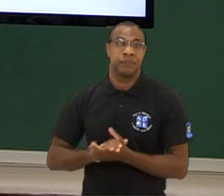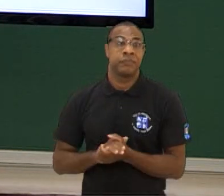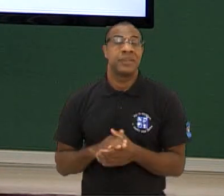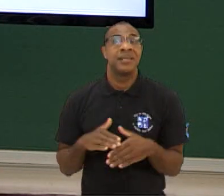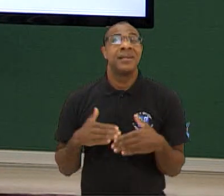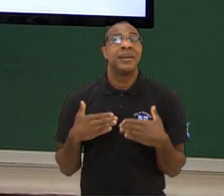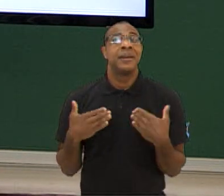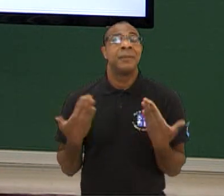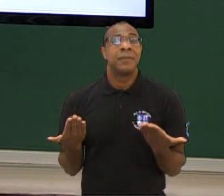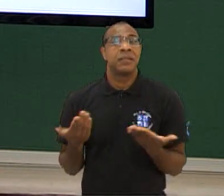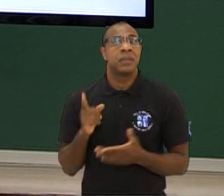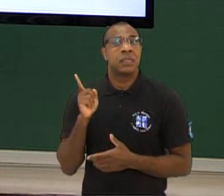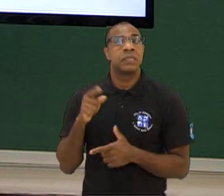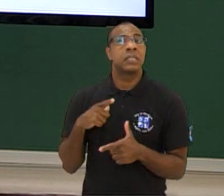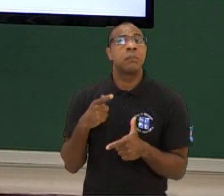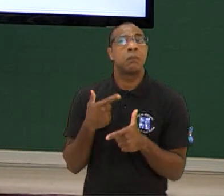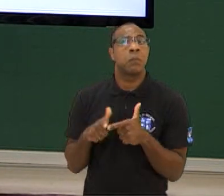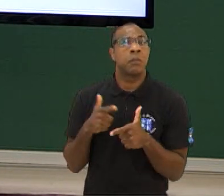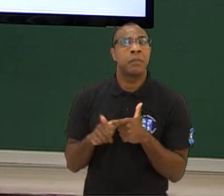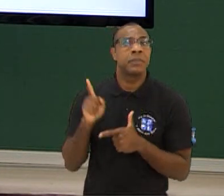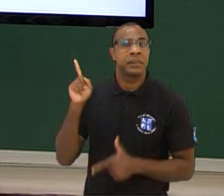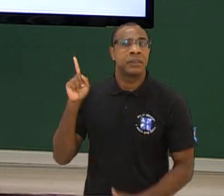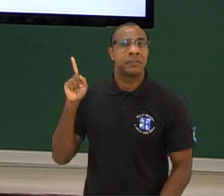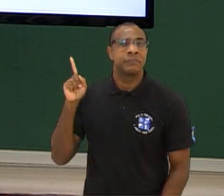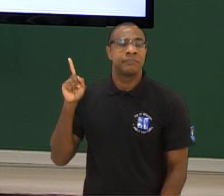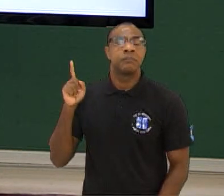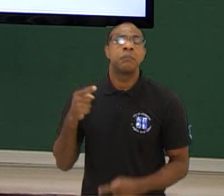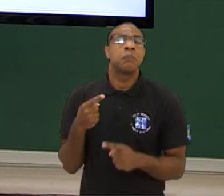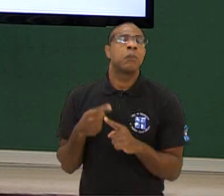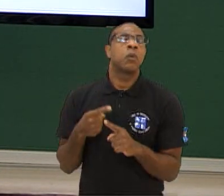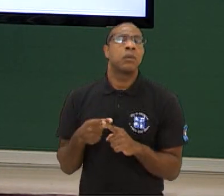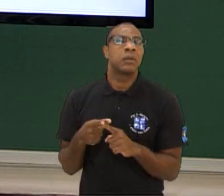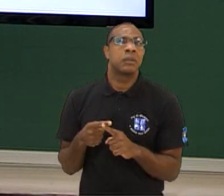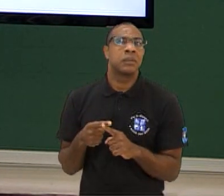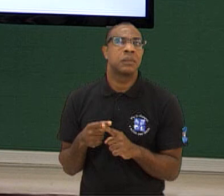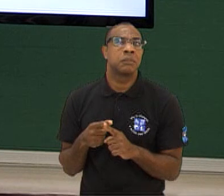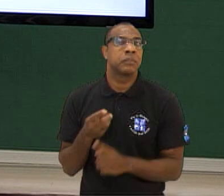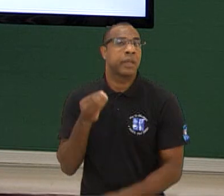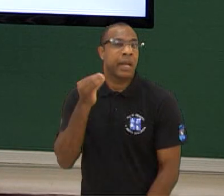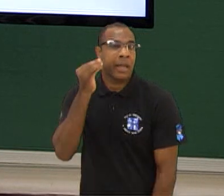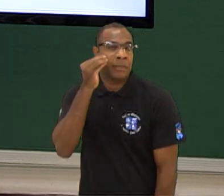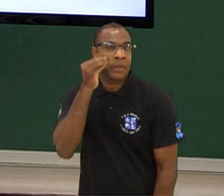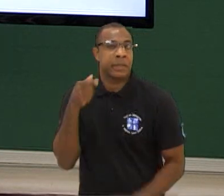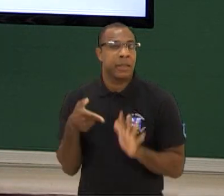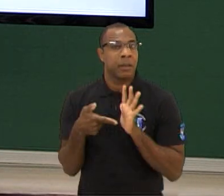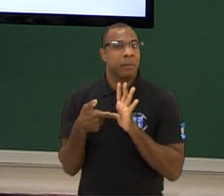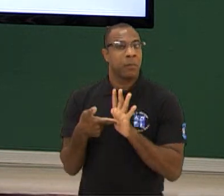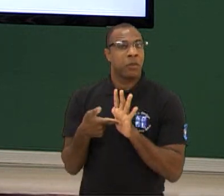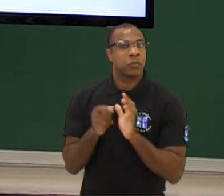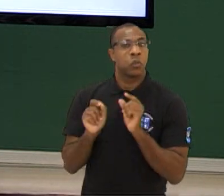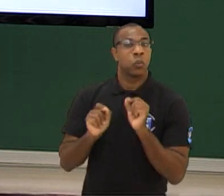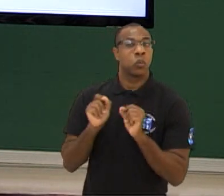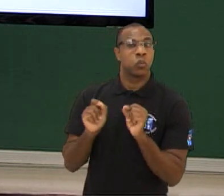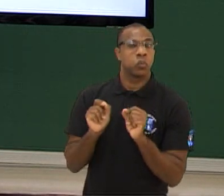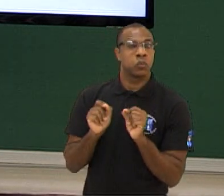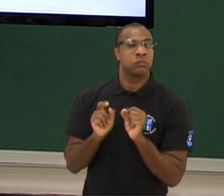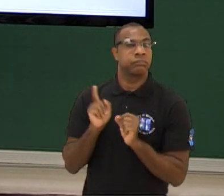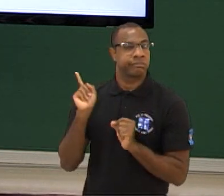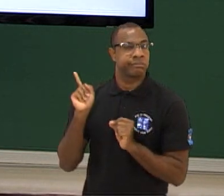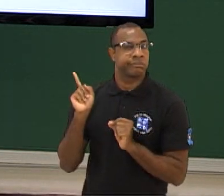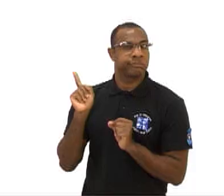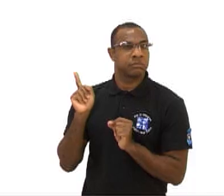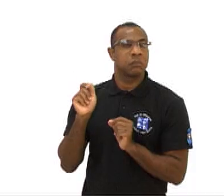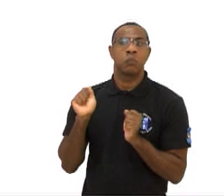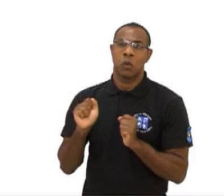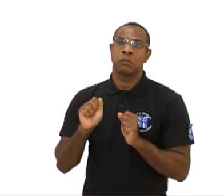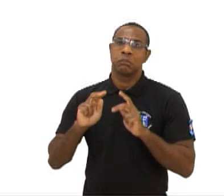tem um probleminha. Por quê? Né? A experiência mostra, e eu posso mostrar para vocês um link,